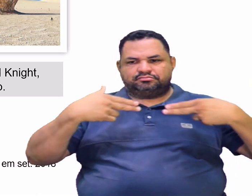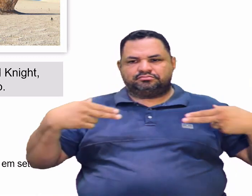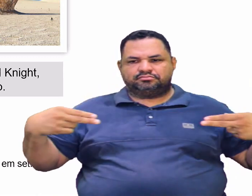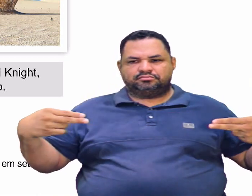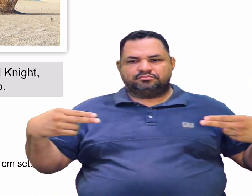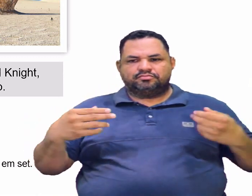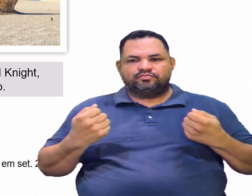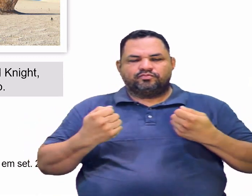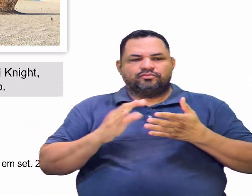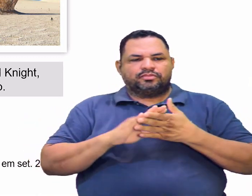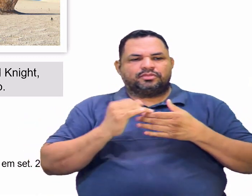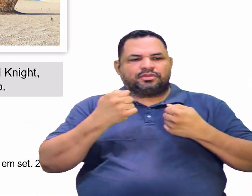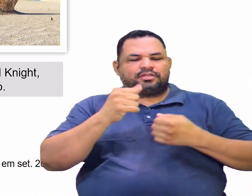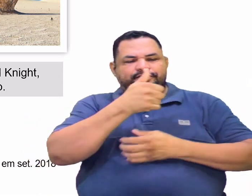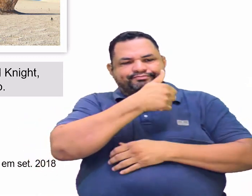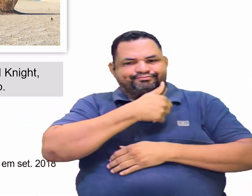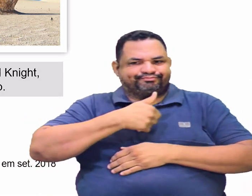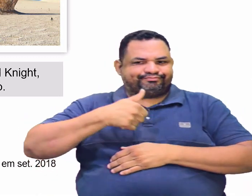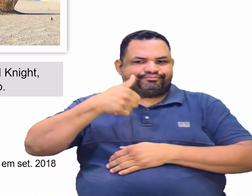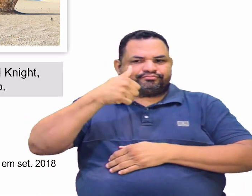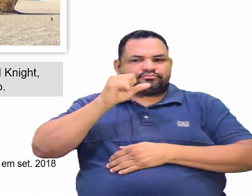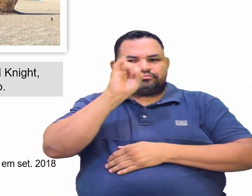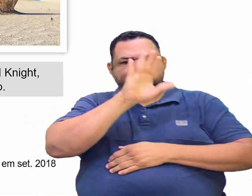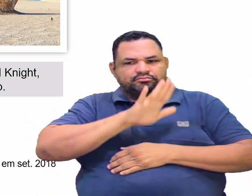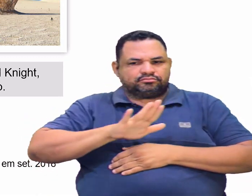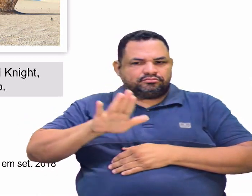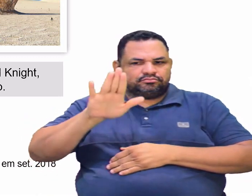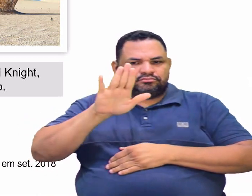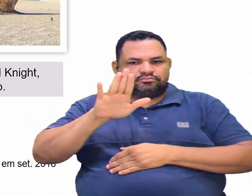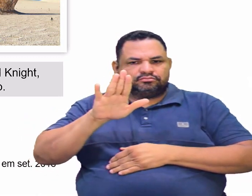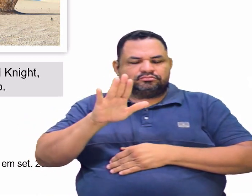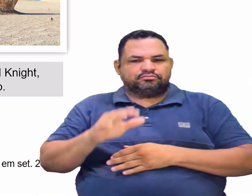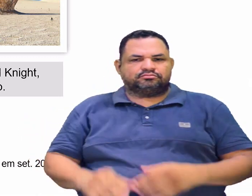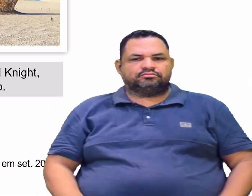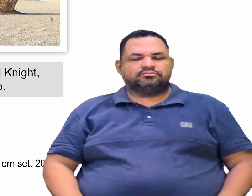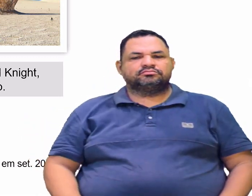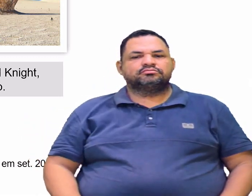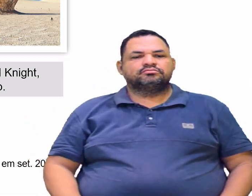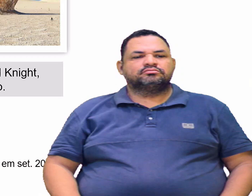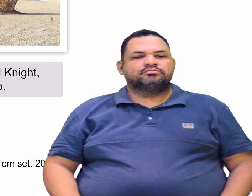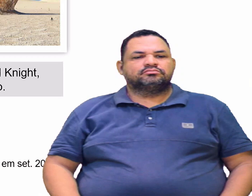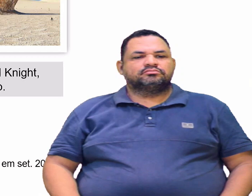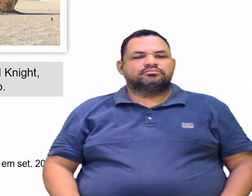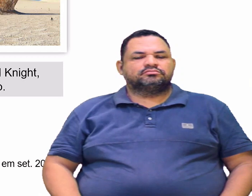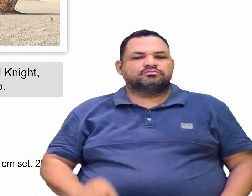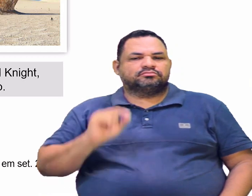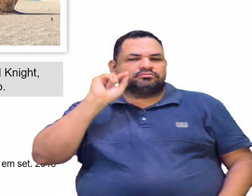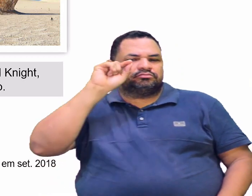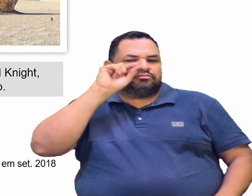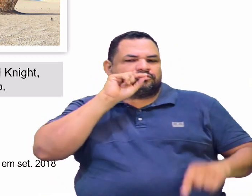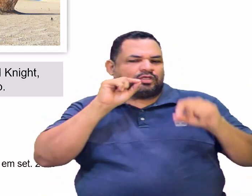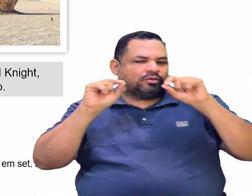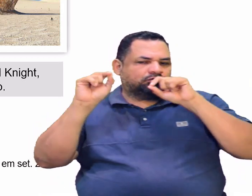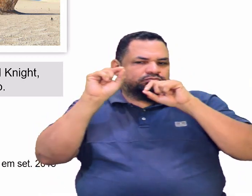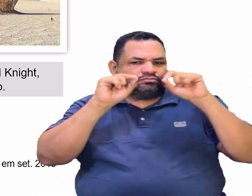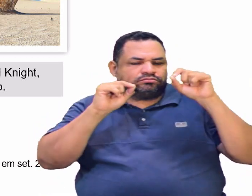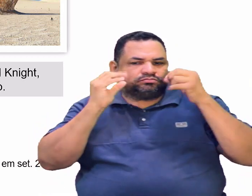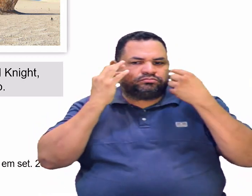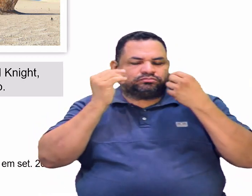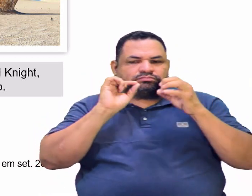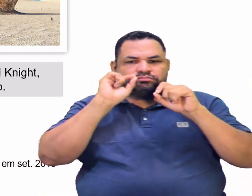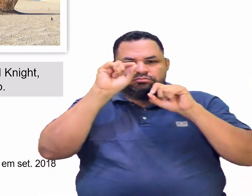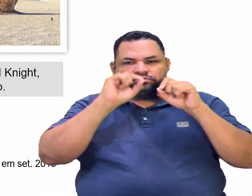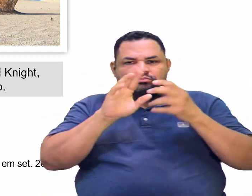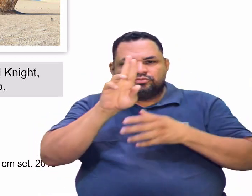pode melhorar bastante uma imagem ou tirar alguns pontos obscuros das